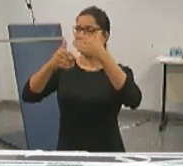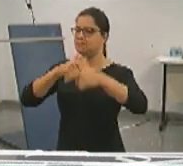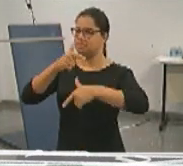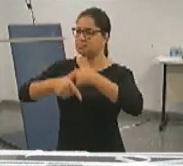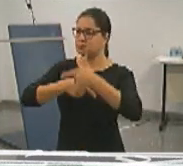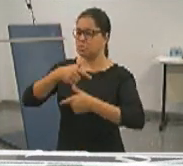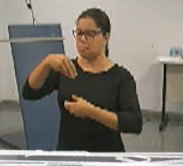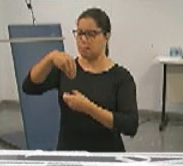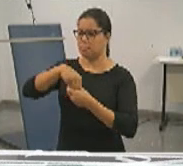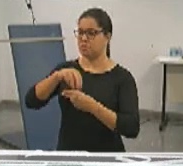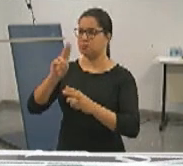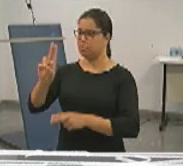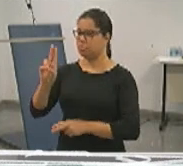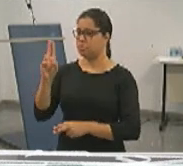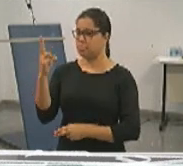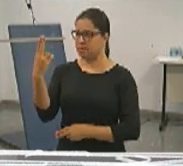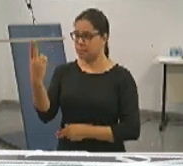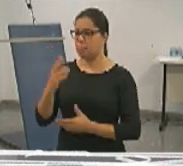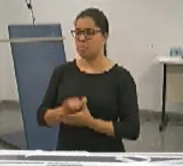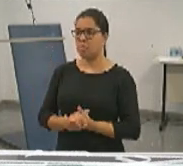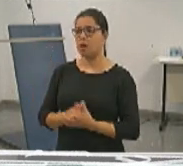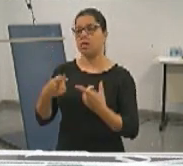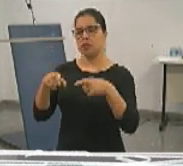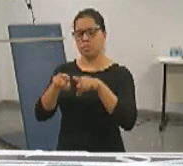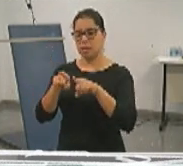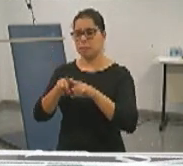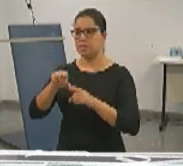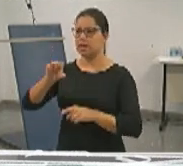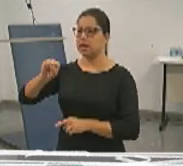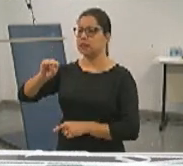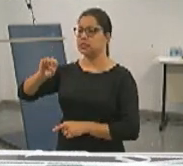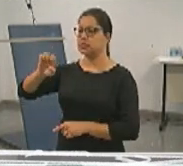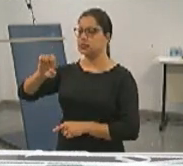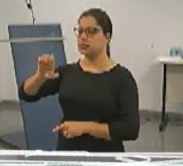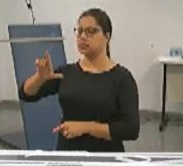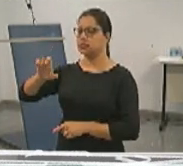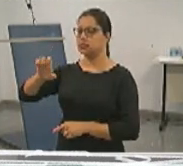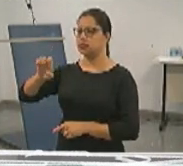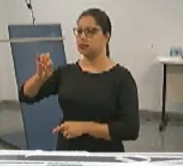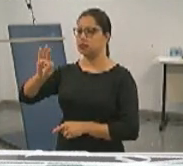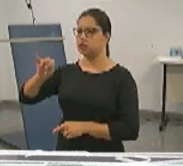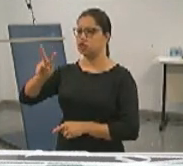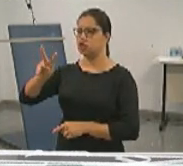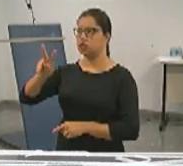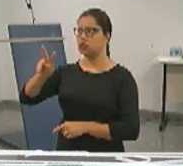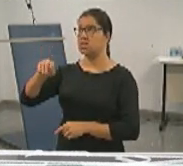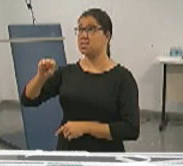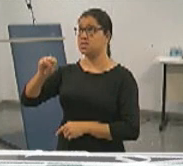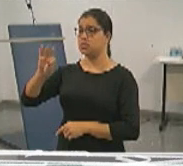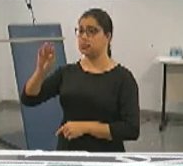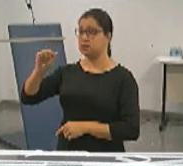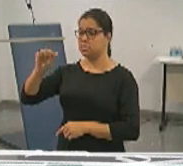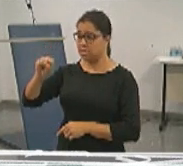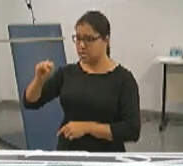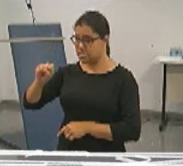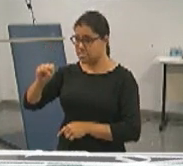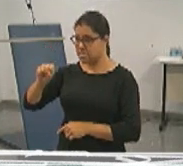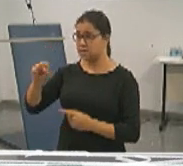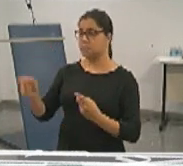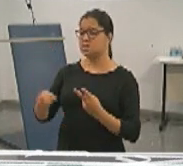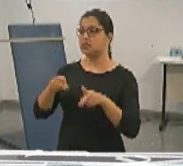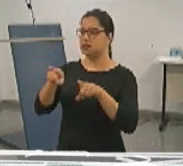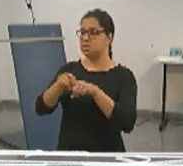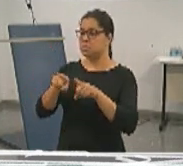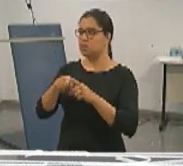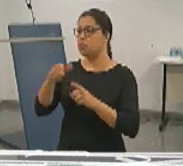o nosso hospital, junto com os seletistas EBSER. E não podemos esquecer dos terceirizados, que muitas vezes são esquecidos pela gestão. Eles